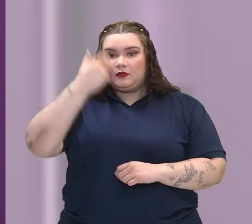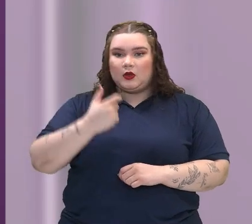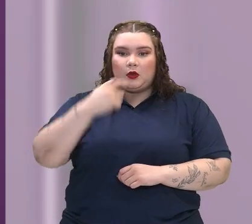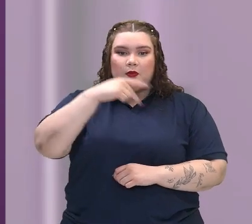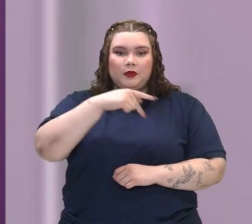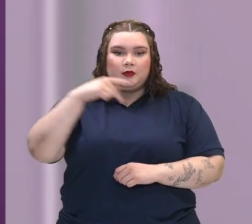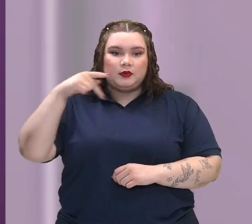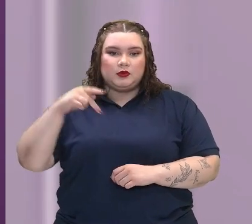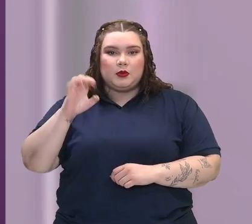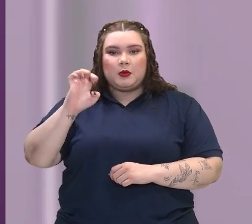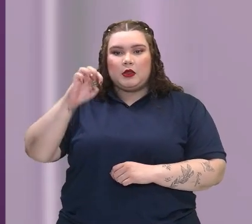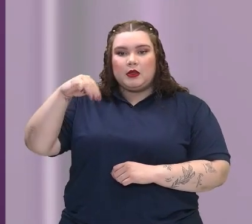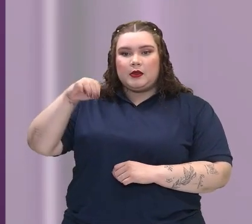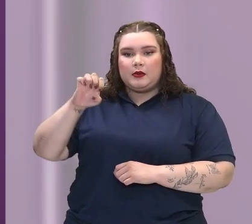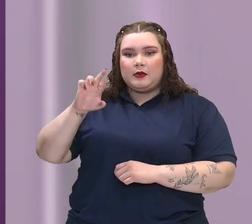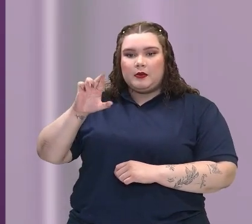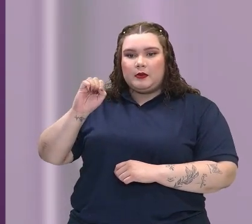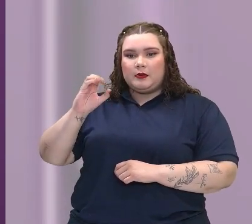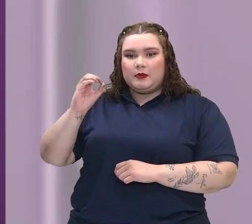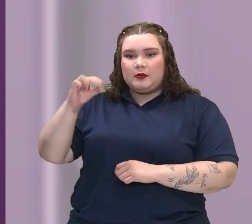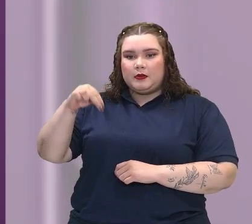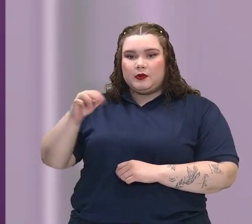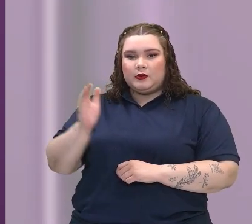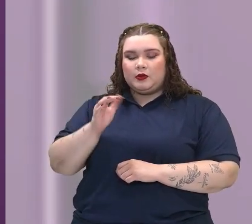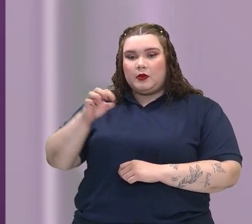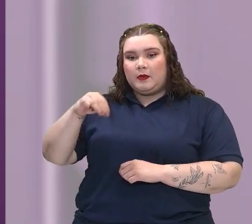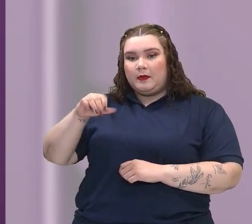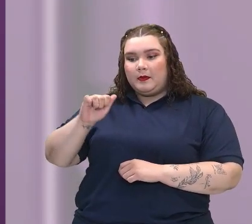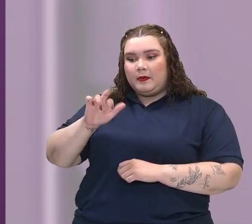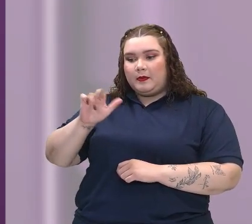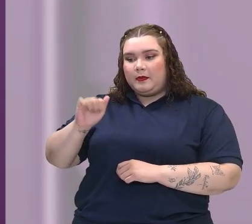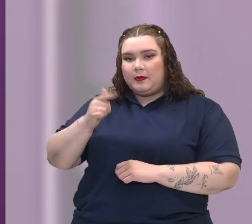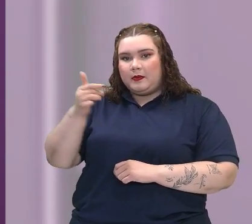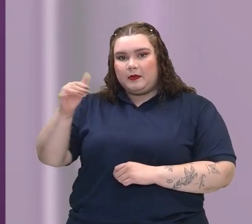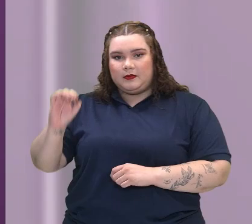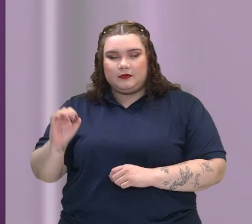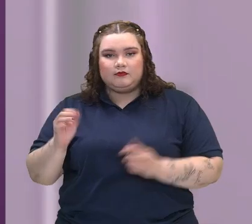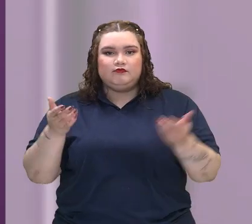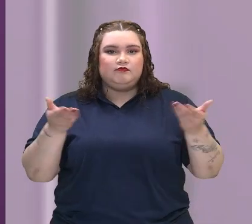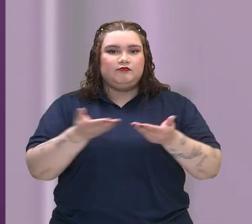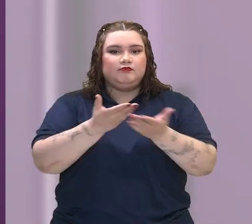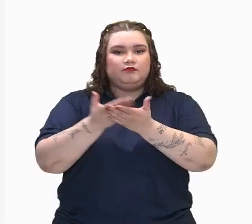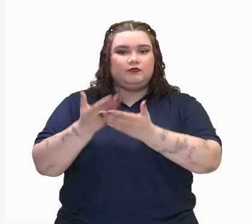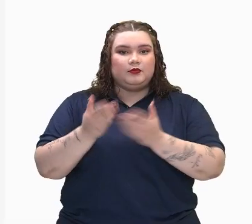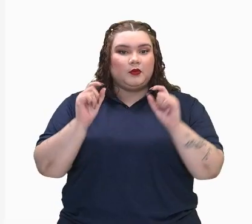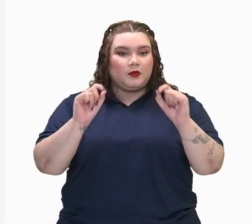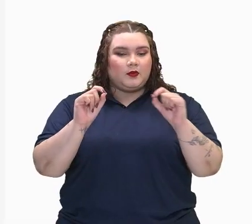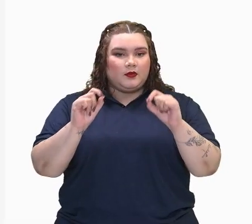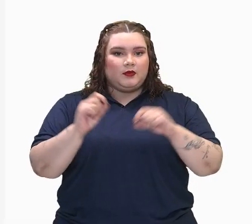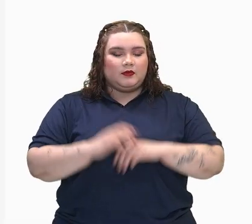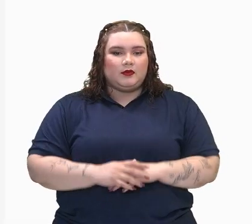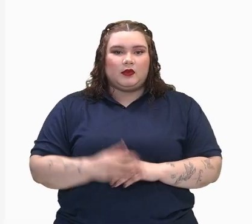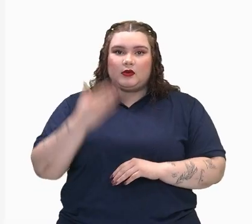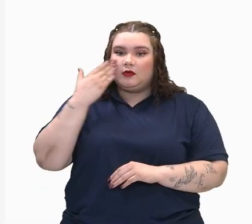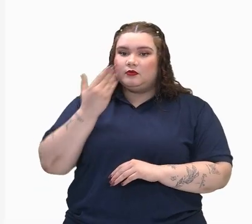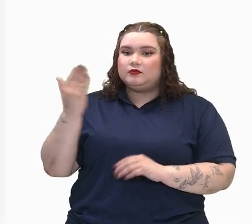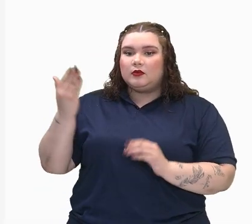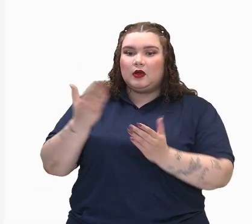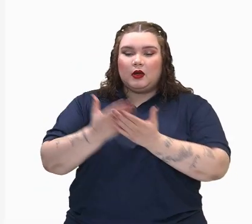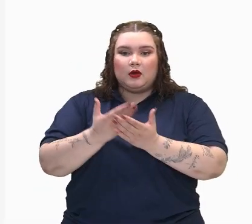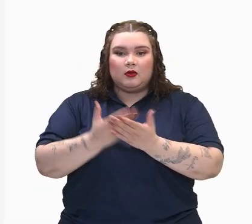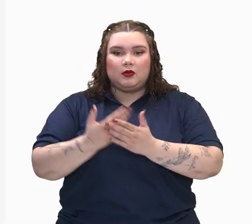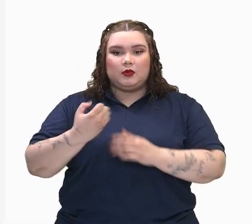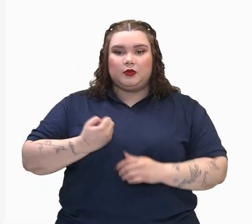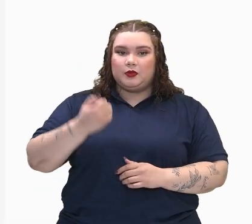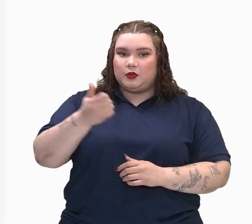é o professor Emerson Marão. Vamos ver o que nos aguarda para a aula de hoje. A aula de número 12 traz